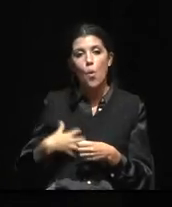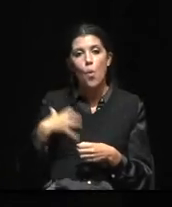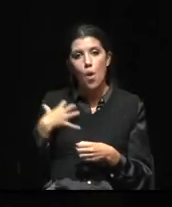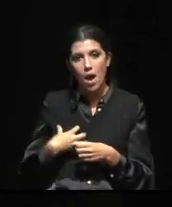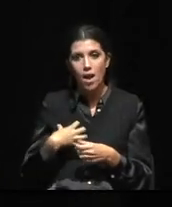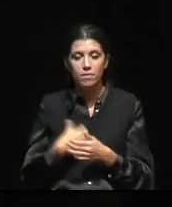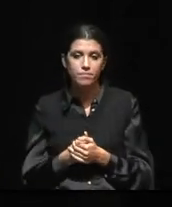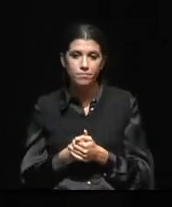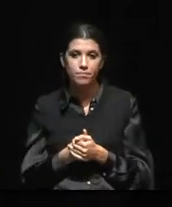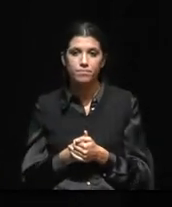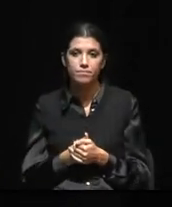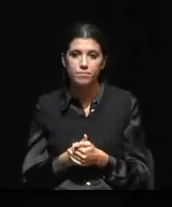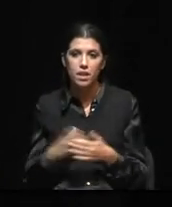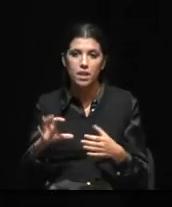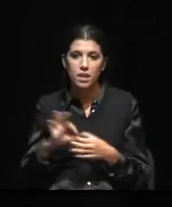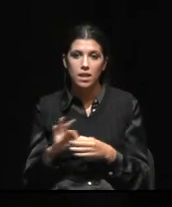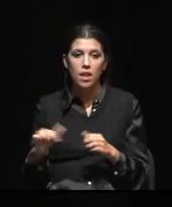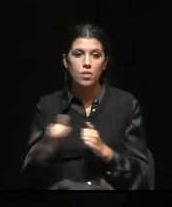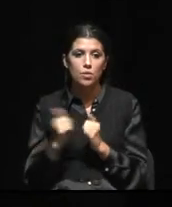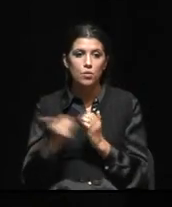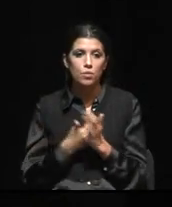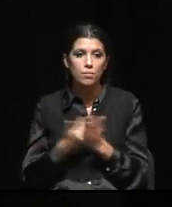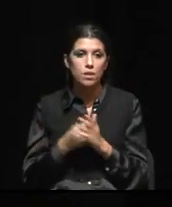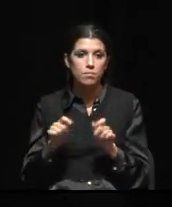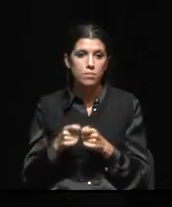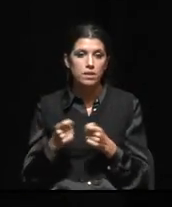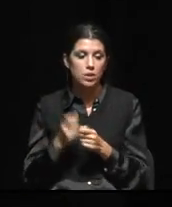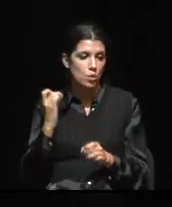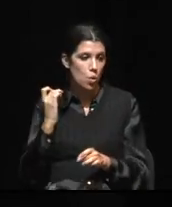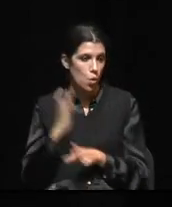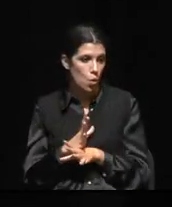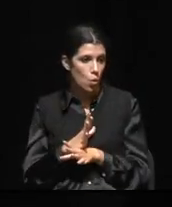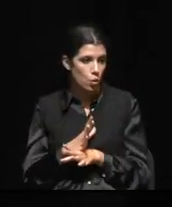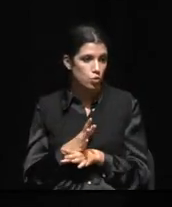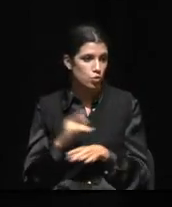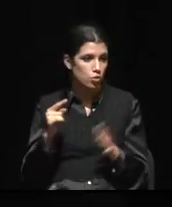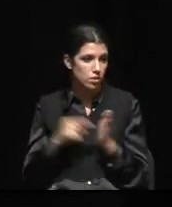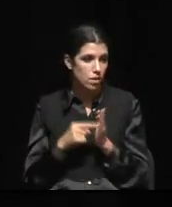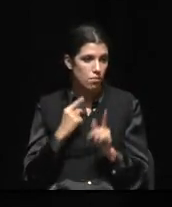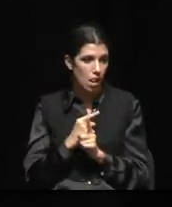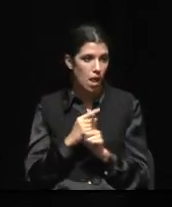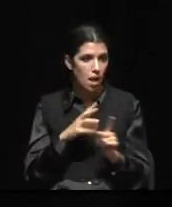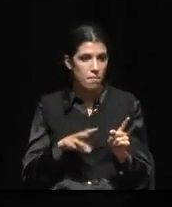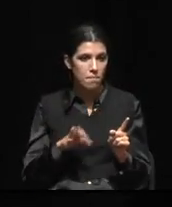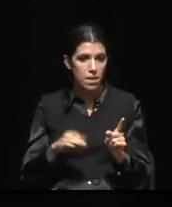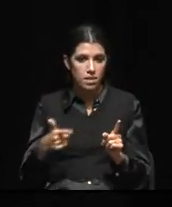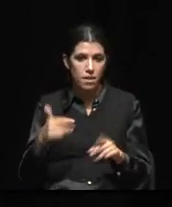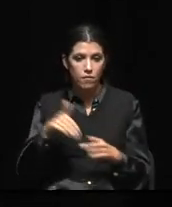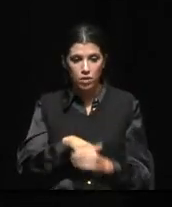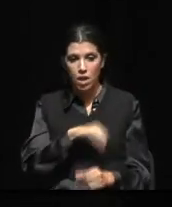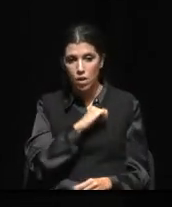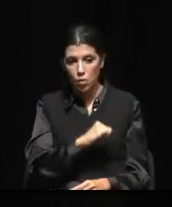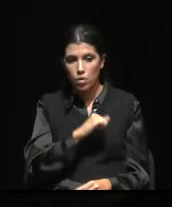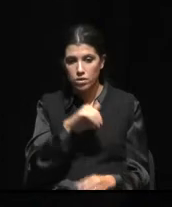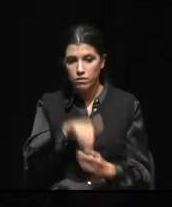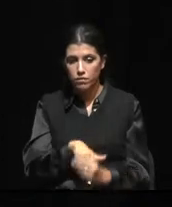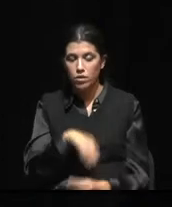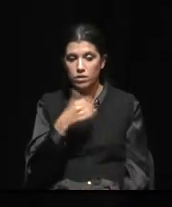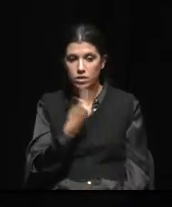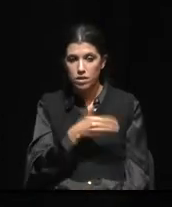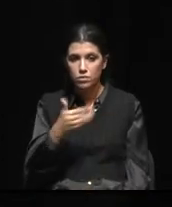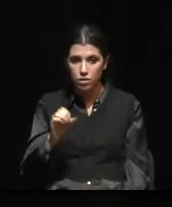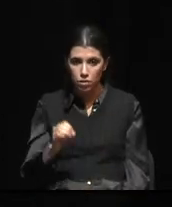eh relativamente aos documentos das outras forças políticas neste ponto da ordem de trabalhos o mpt irá votar contra o voto